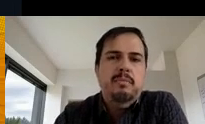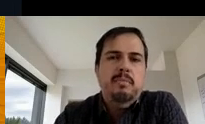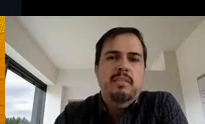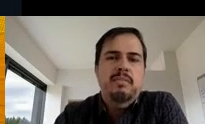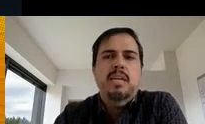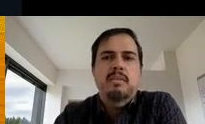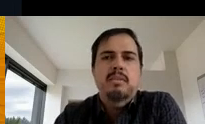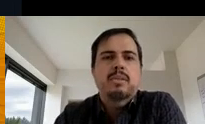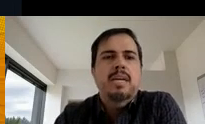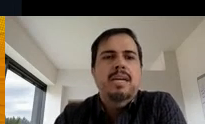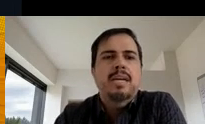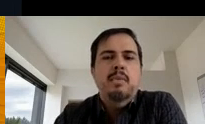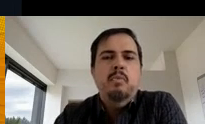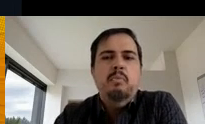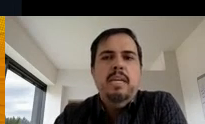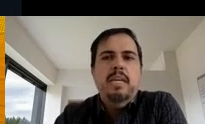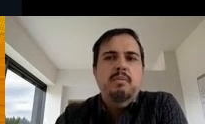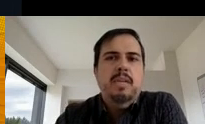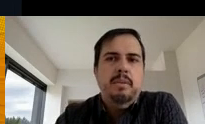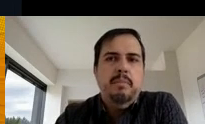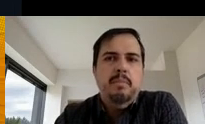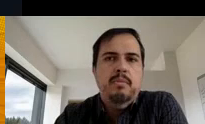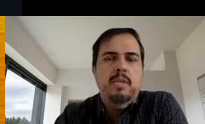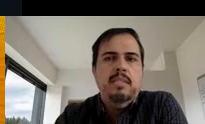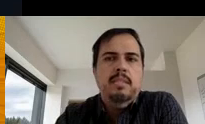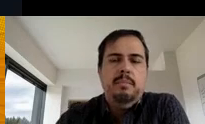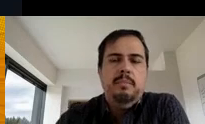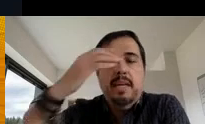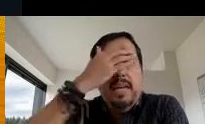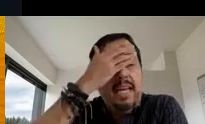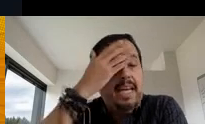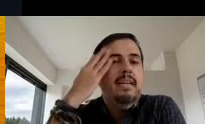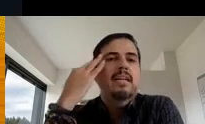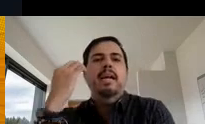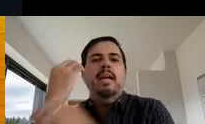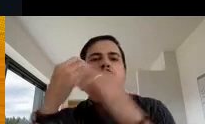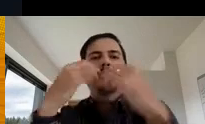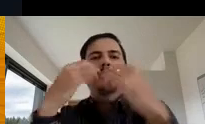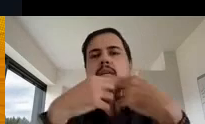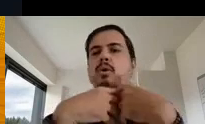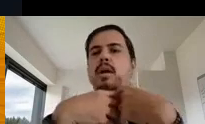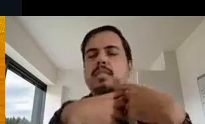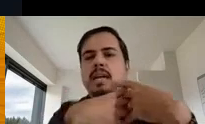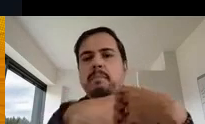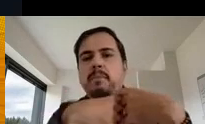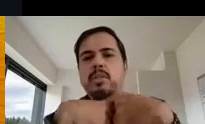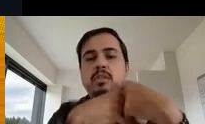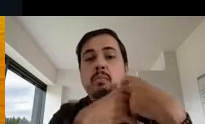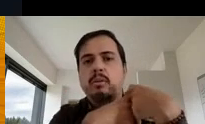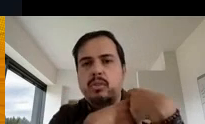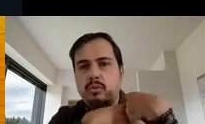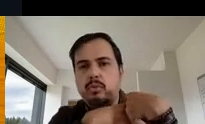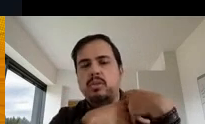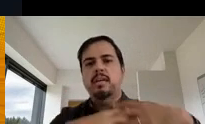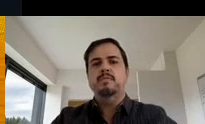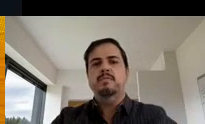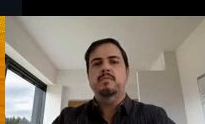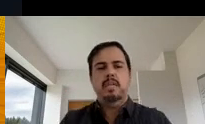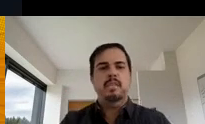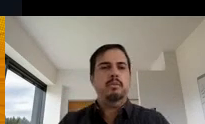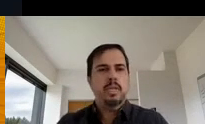os ecossistemas mais avançados, têm um mínimo dessa primeira mudança, dessa primeira era. Claro que burocracia é importante,